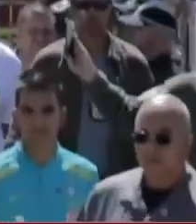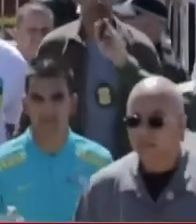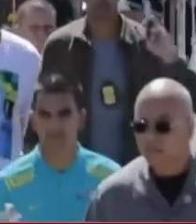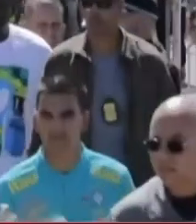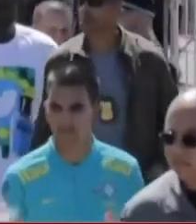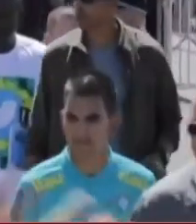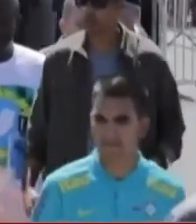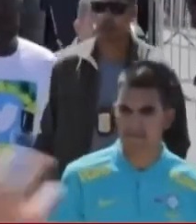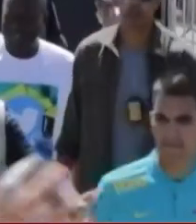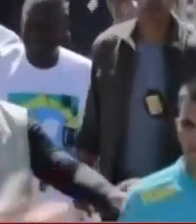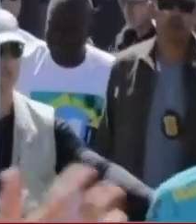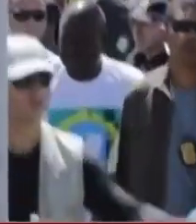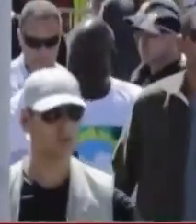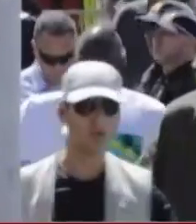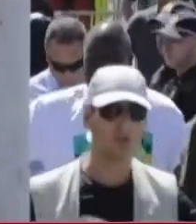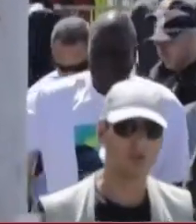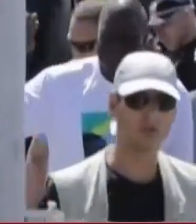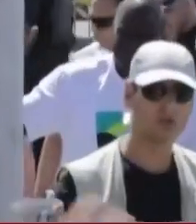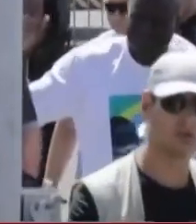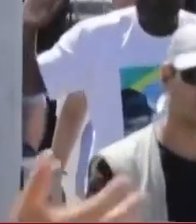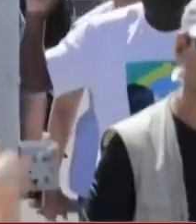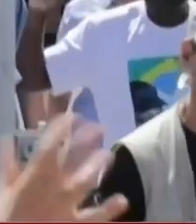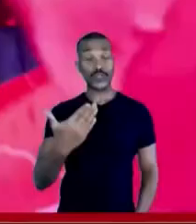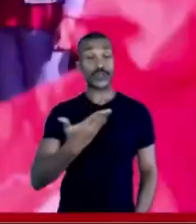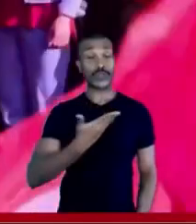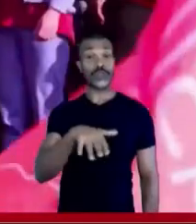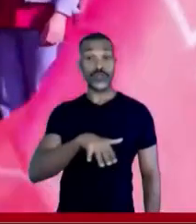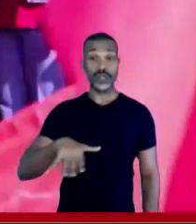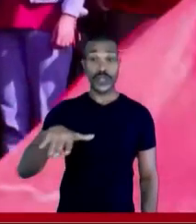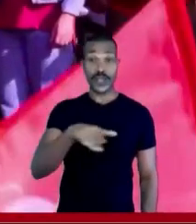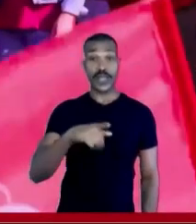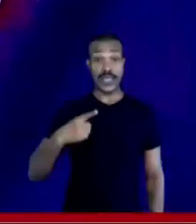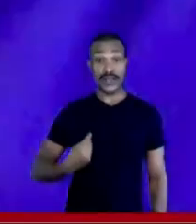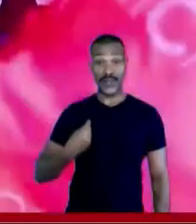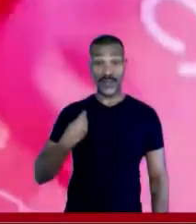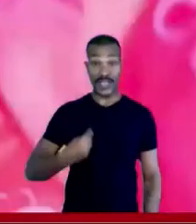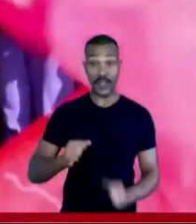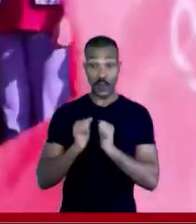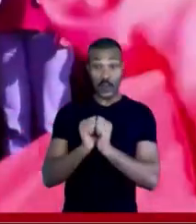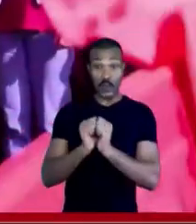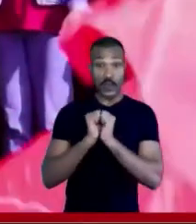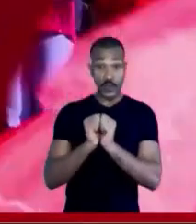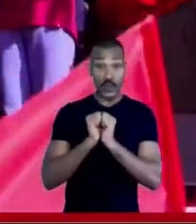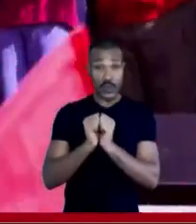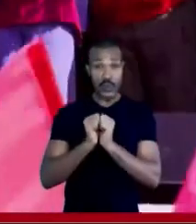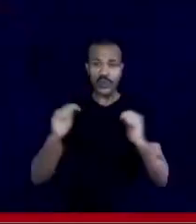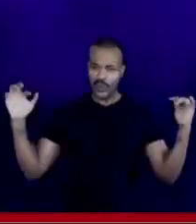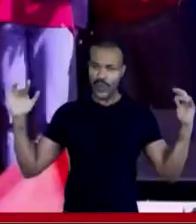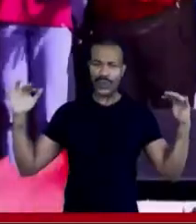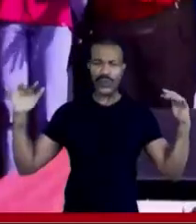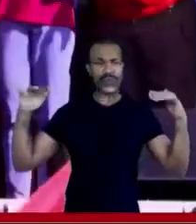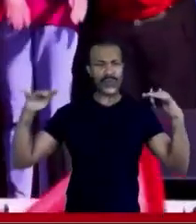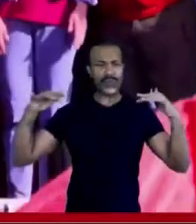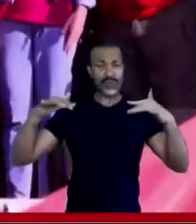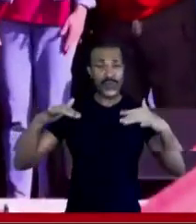as pesquisas têm evidenciado entre Lula e Bolsonaro acaba impactando e mudando muita coisa na campanha dos